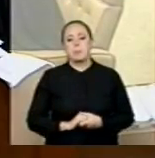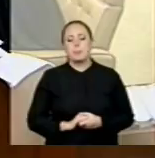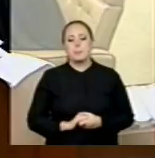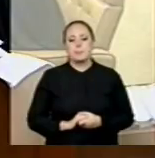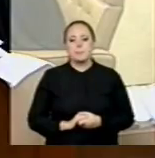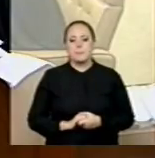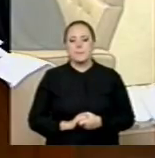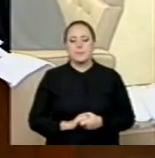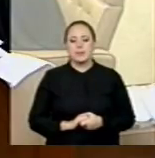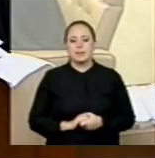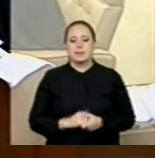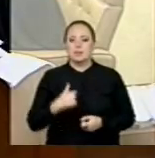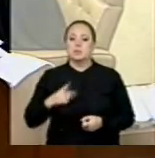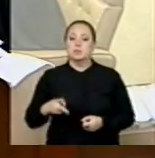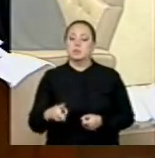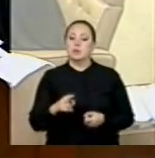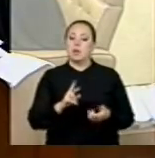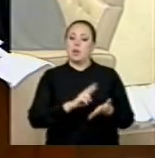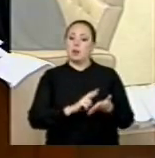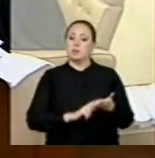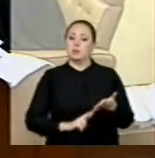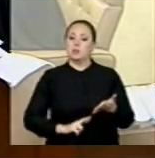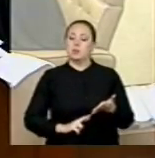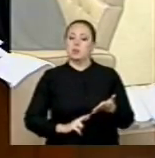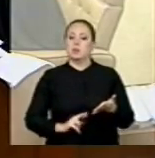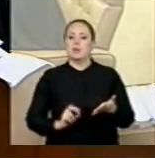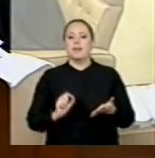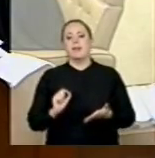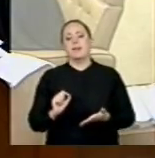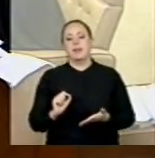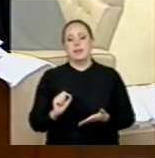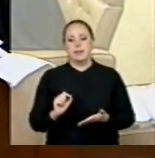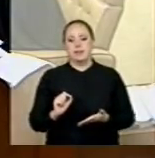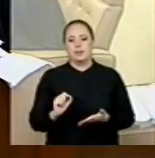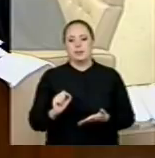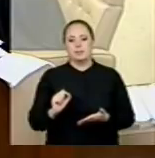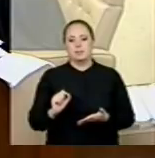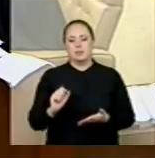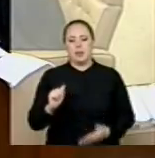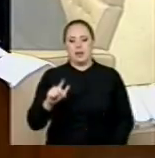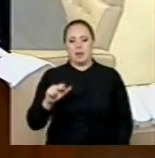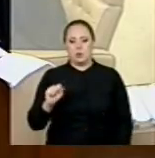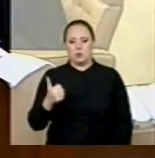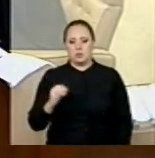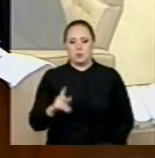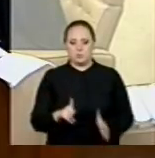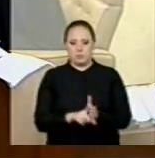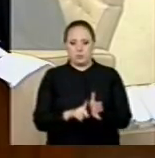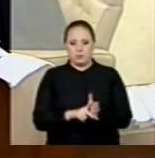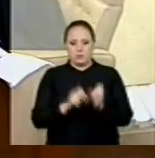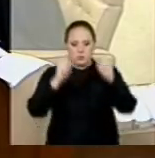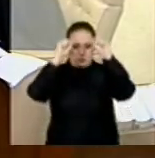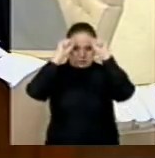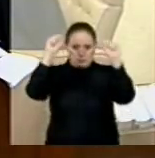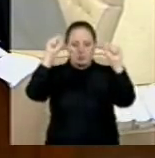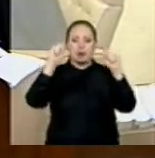prossigo no relatório circunstanciado, há uma alusão a um precedente do tribunal, né?